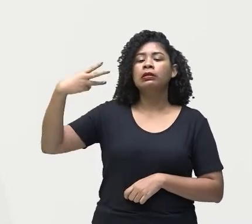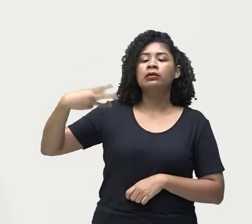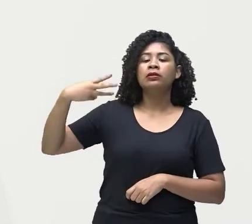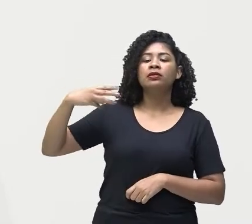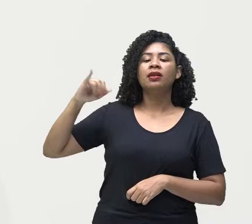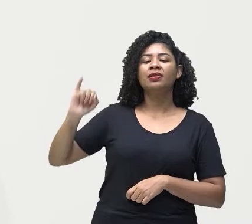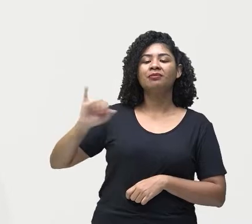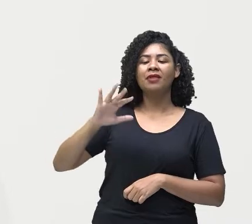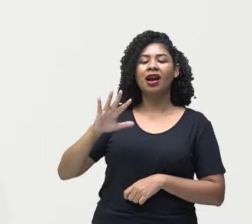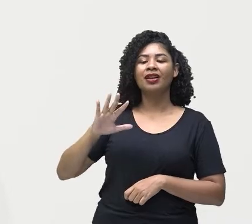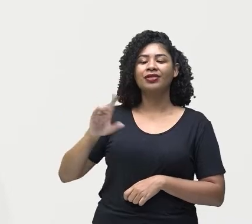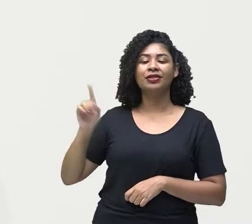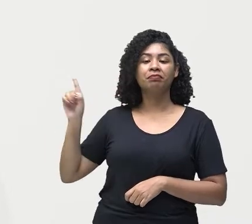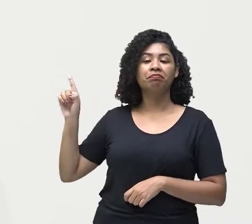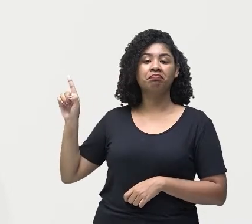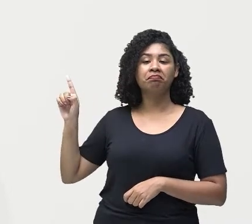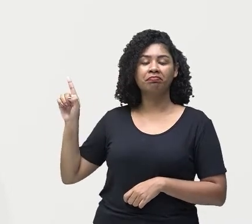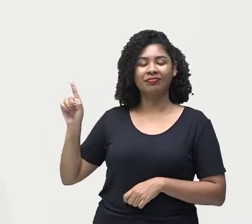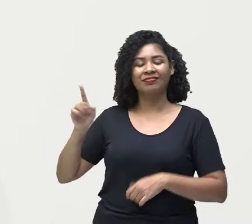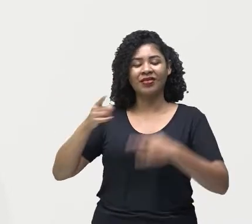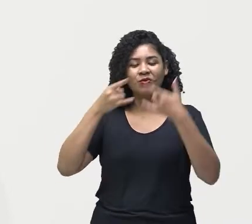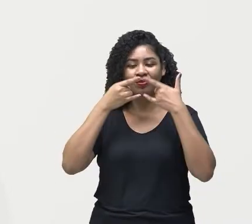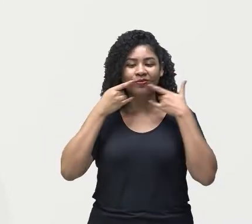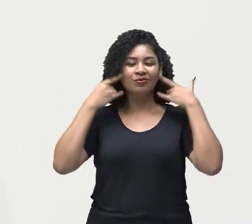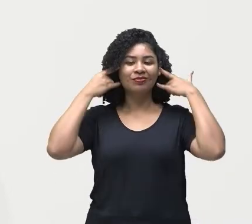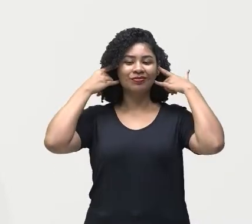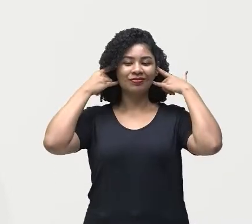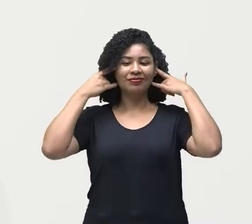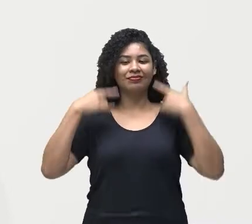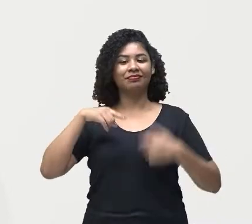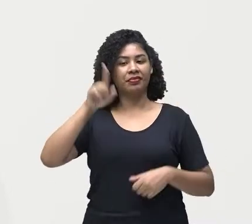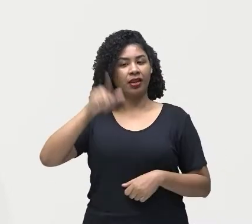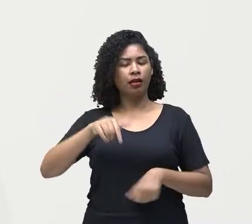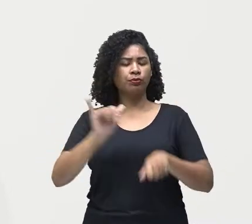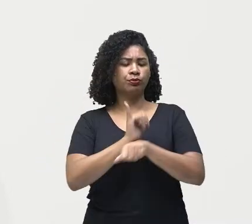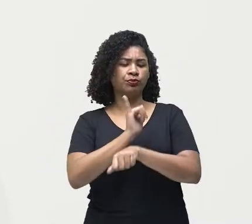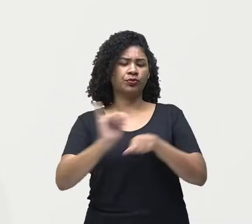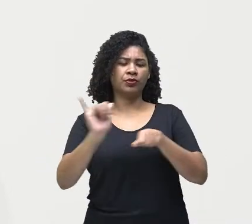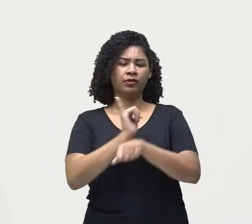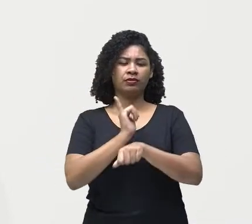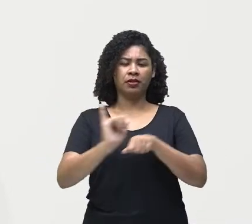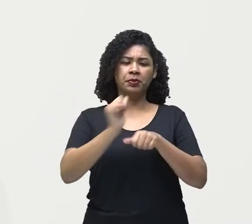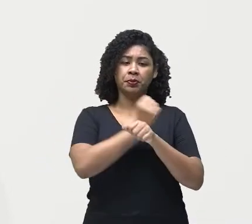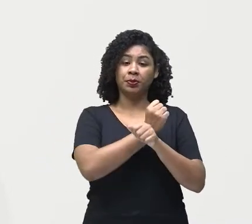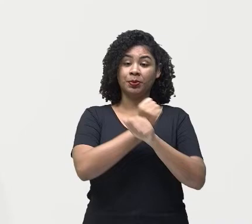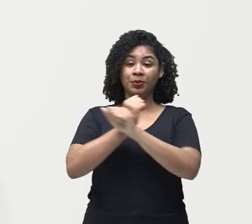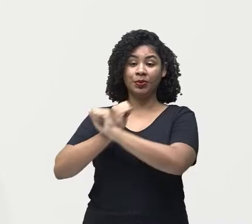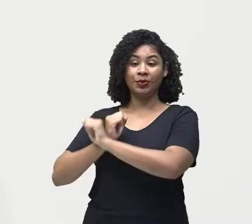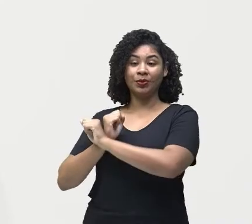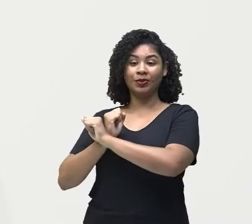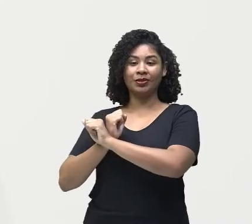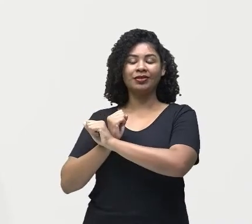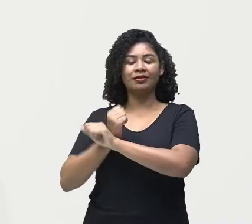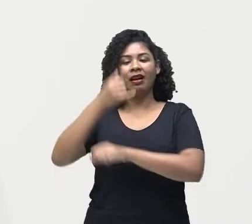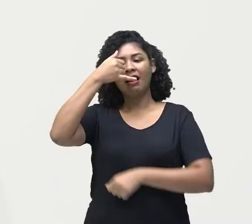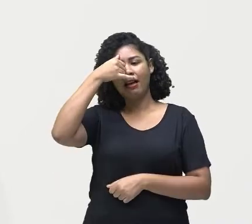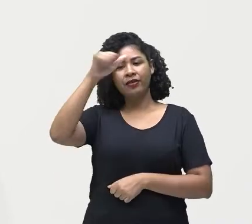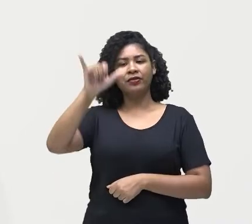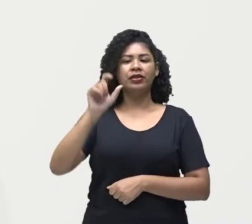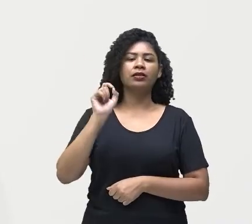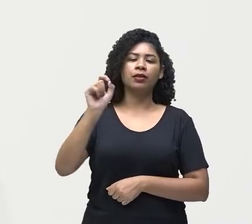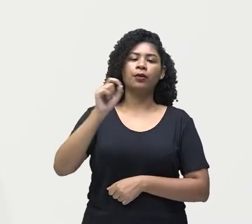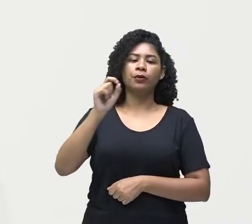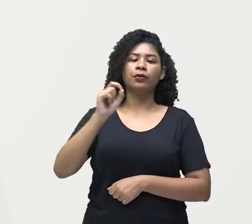utilização das máscaras, que também foi uma forma, uma medida de proteção para evitar